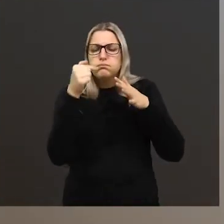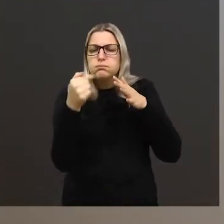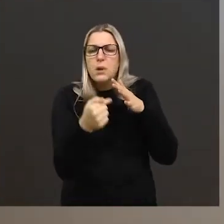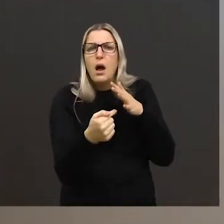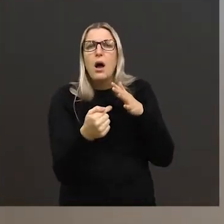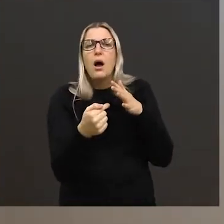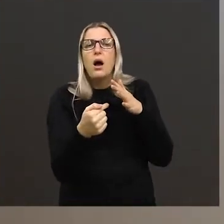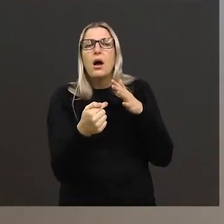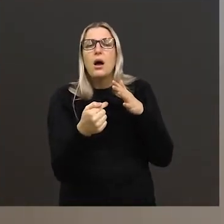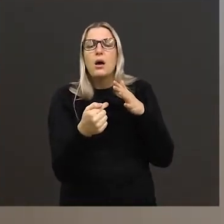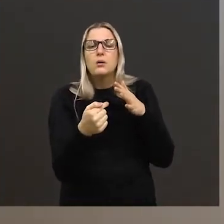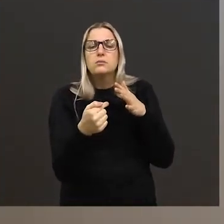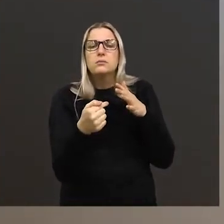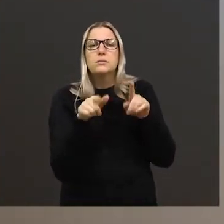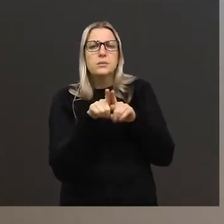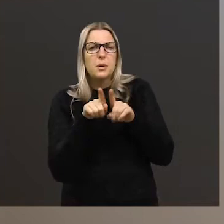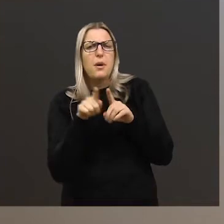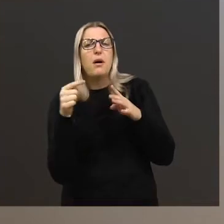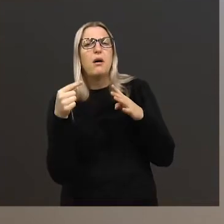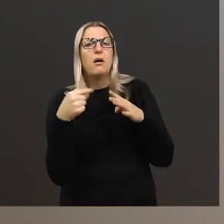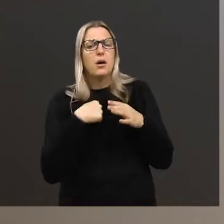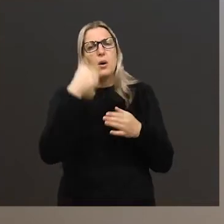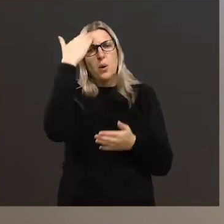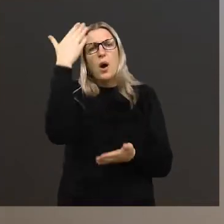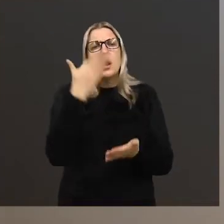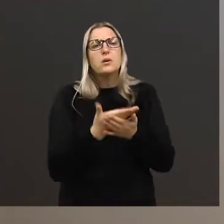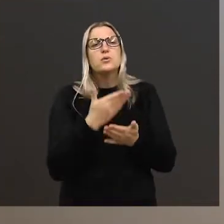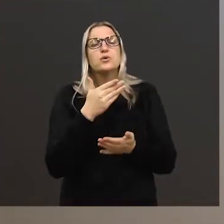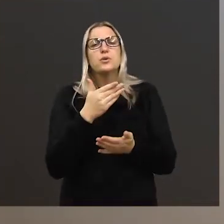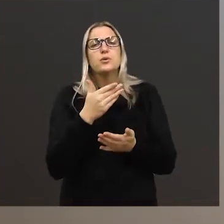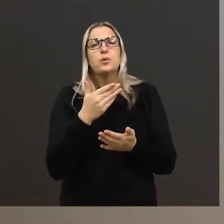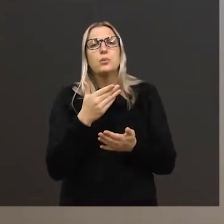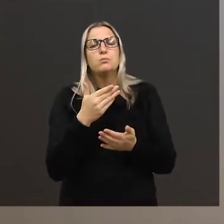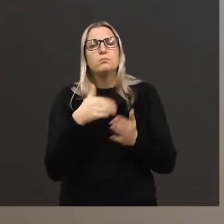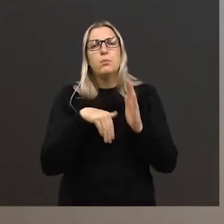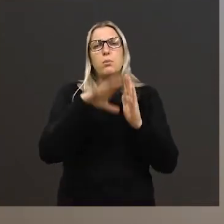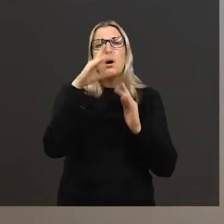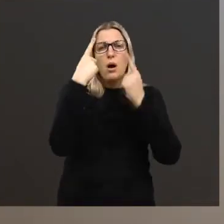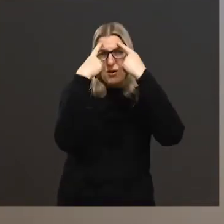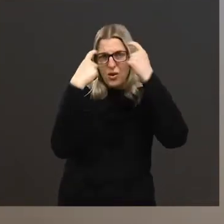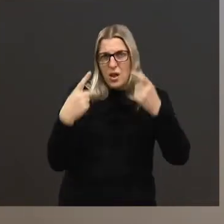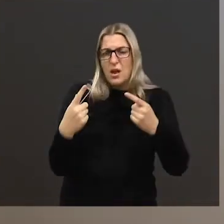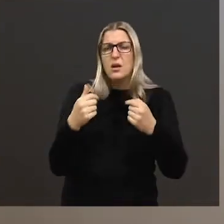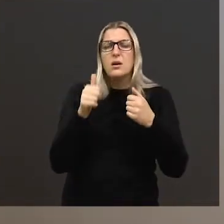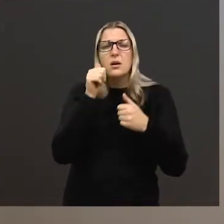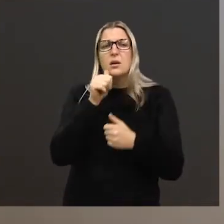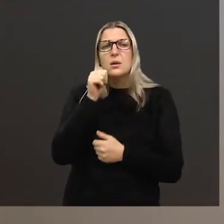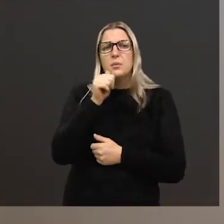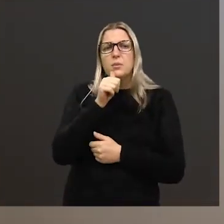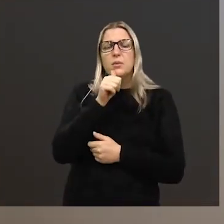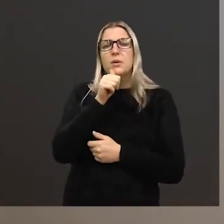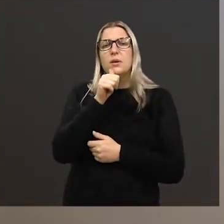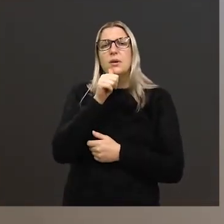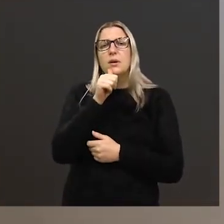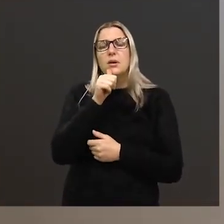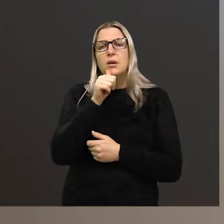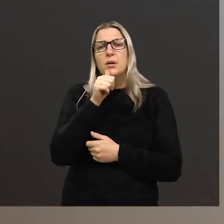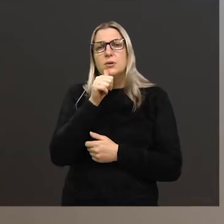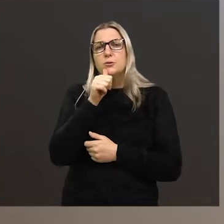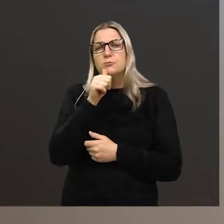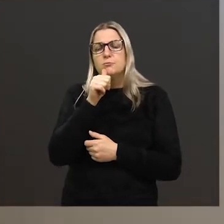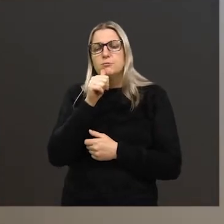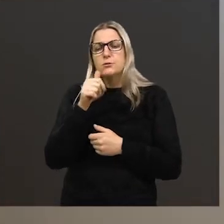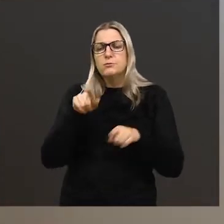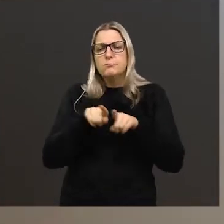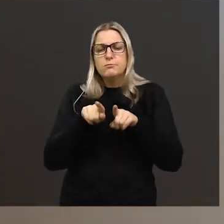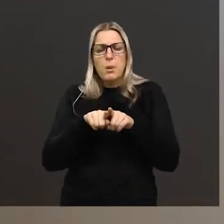um aspecto. Outro aspecto que eu creio que seja relevante de existir tanta violência ainda contra a mulher, tanta discriminação,